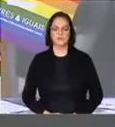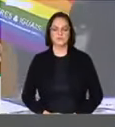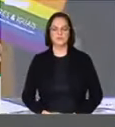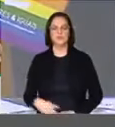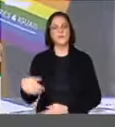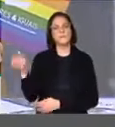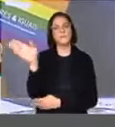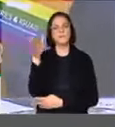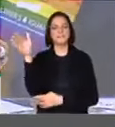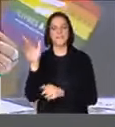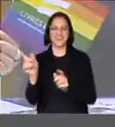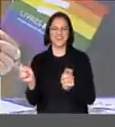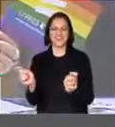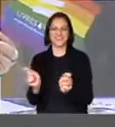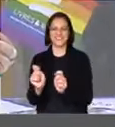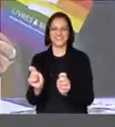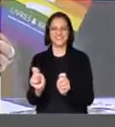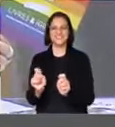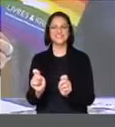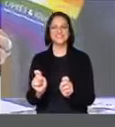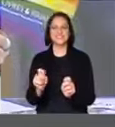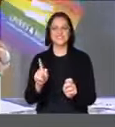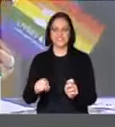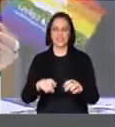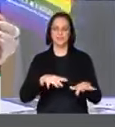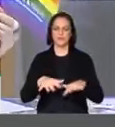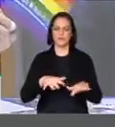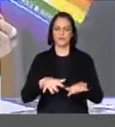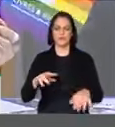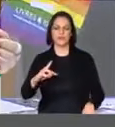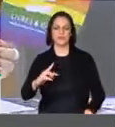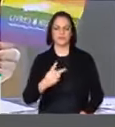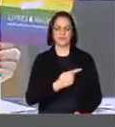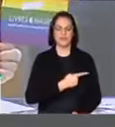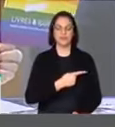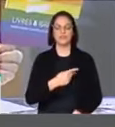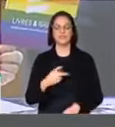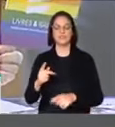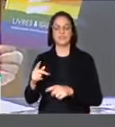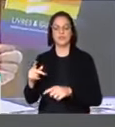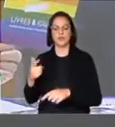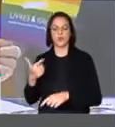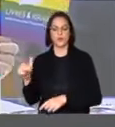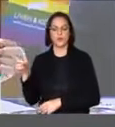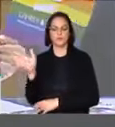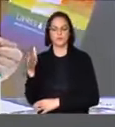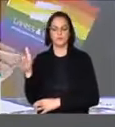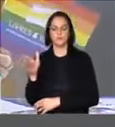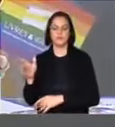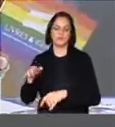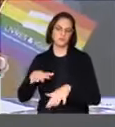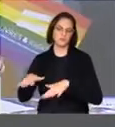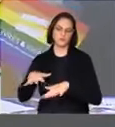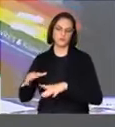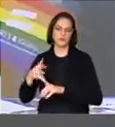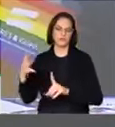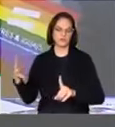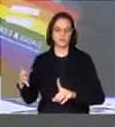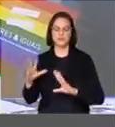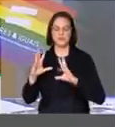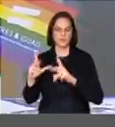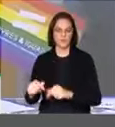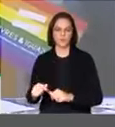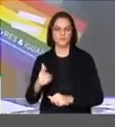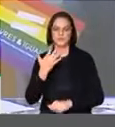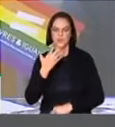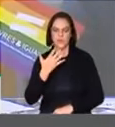essas bandeiras, bandeira do movimento trans, bandeira do movimento de LGBT, de todas